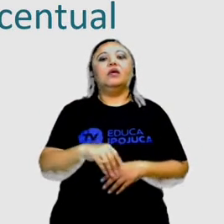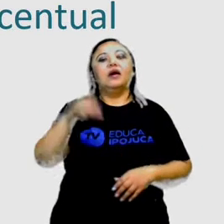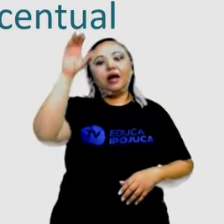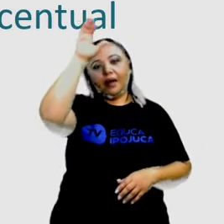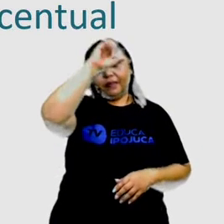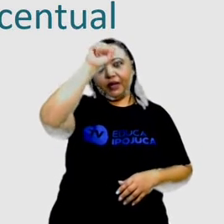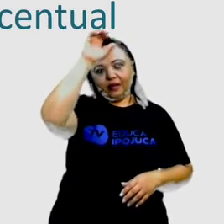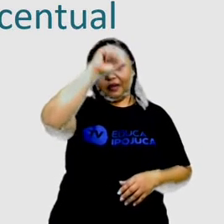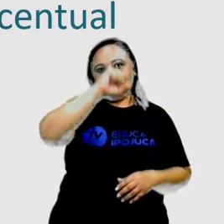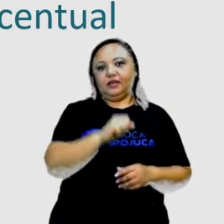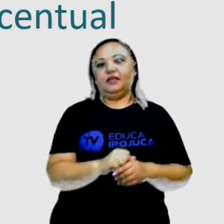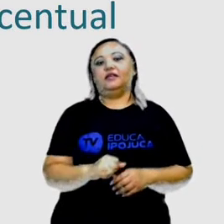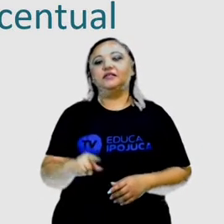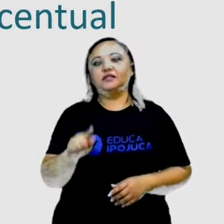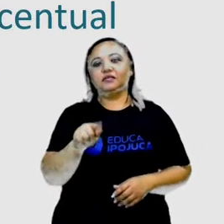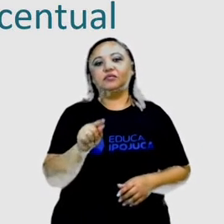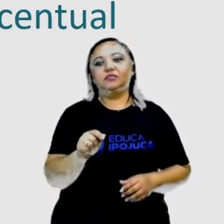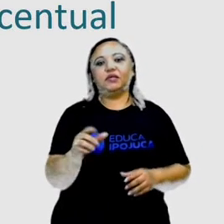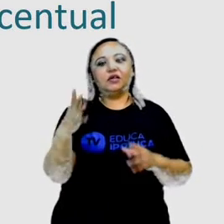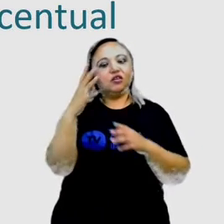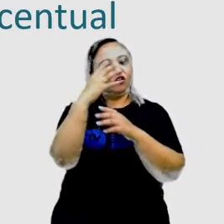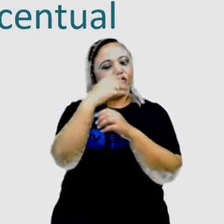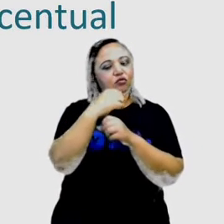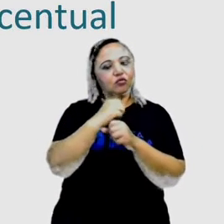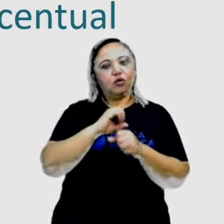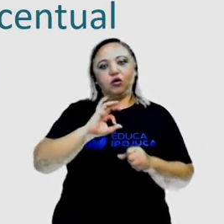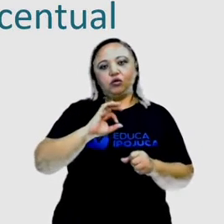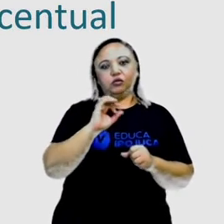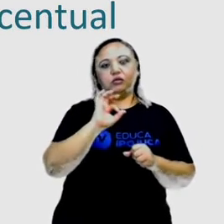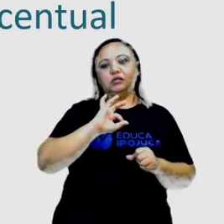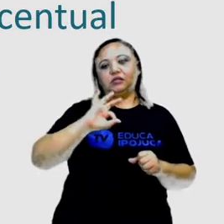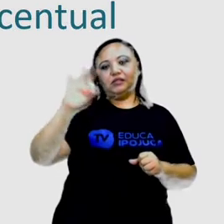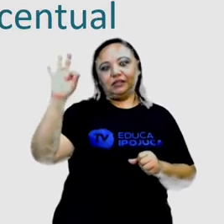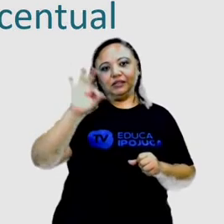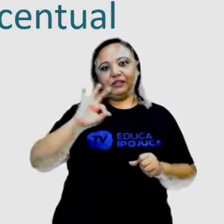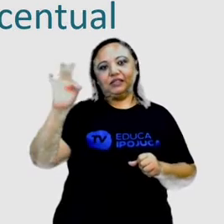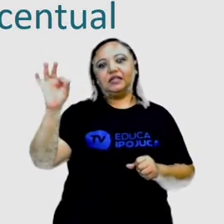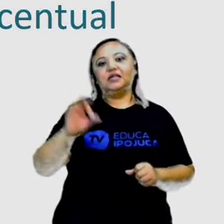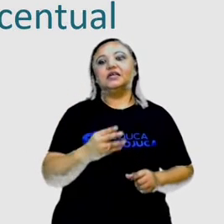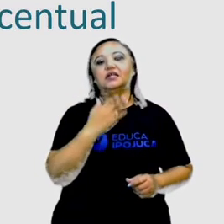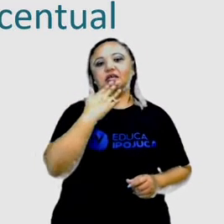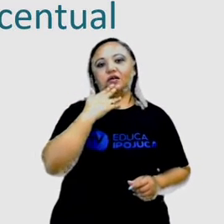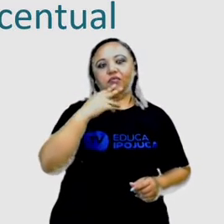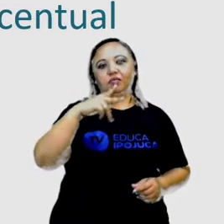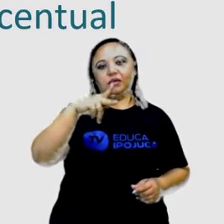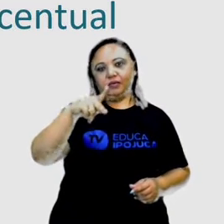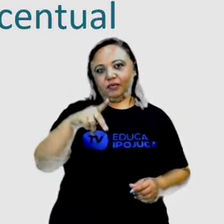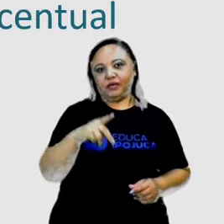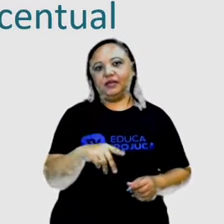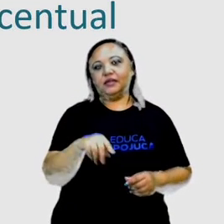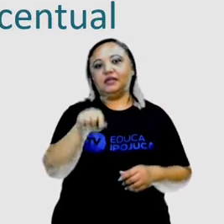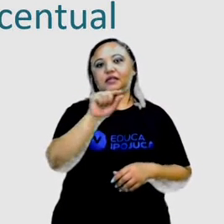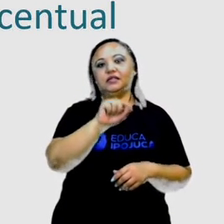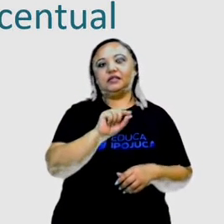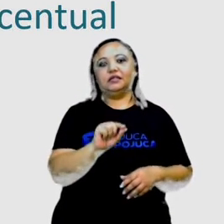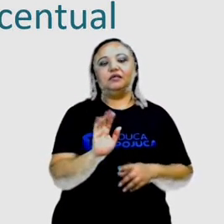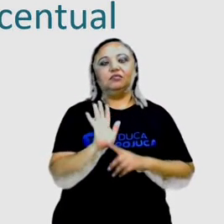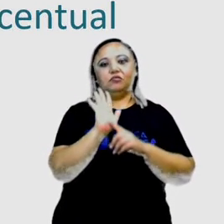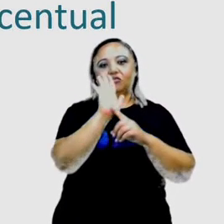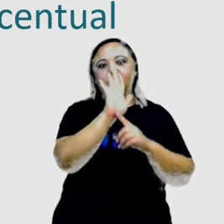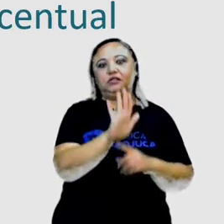probabilidades na forma percentual e também comparar probabilidades de eventos em diferentes espaços